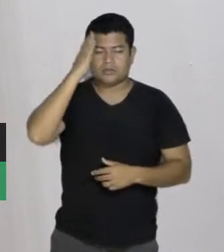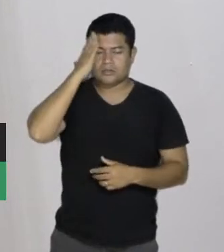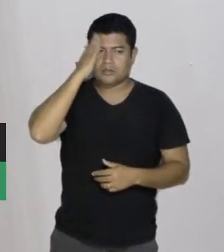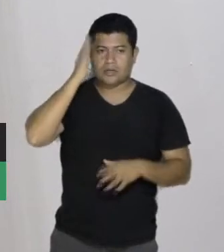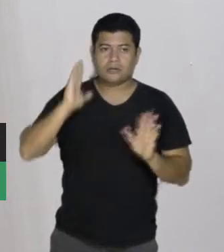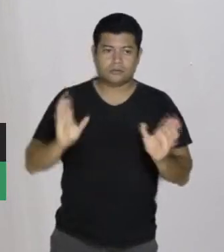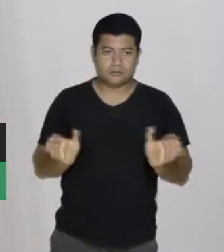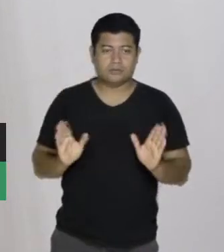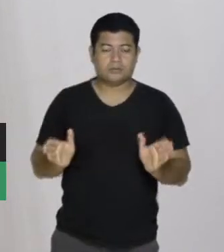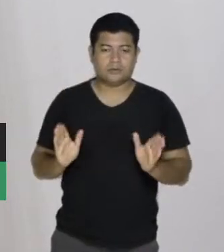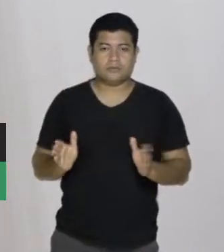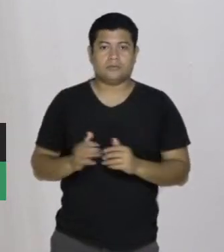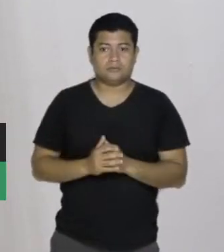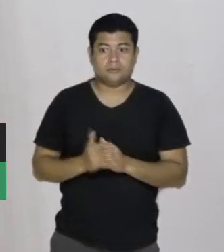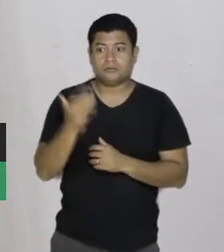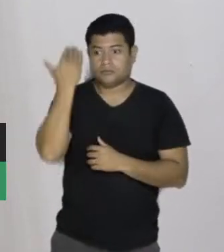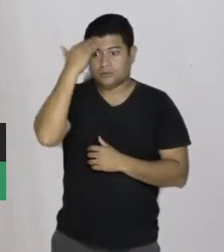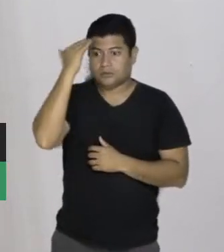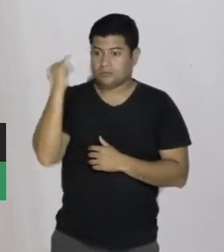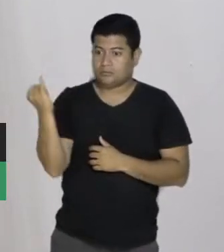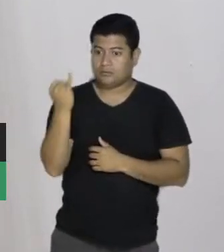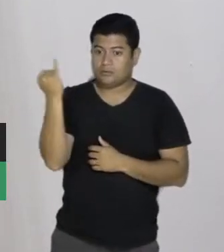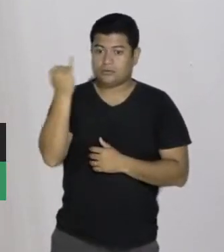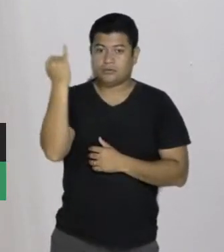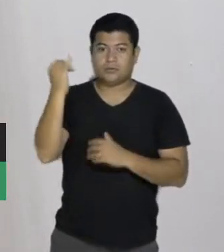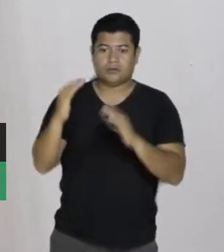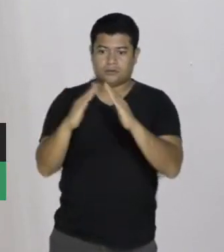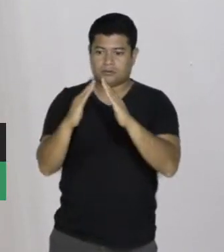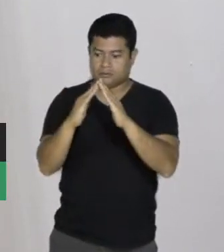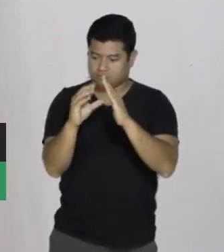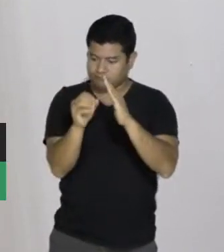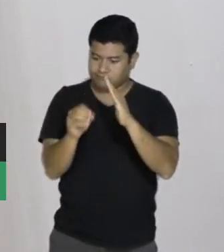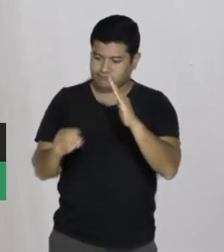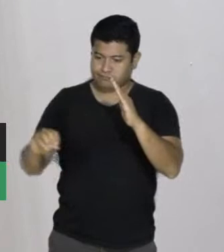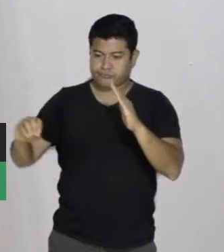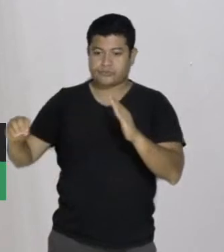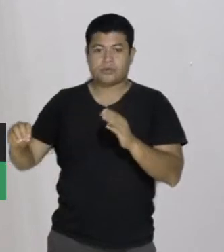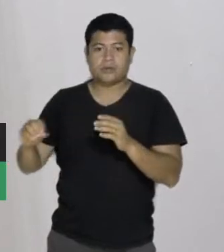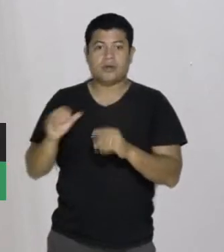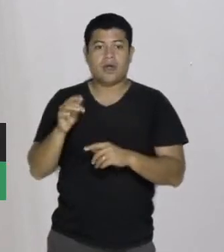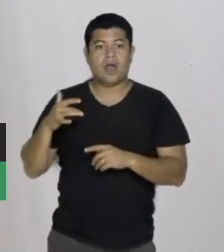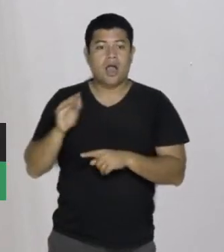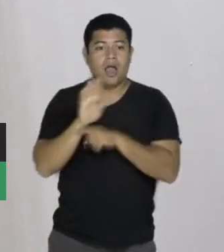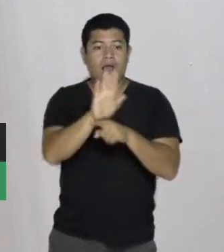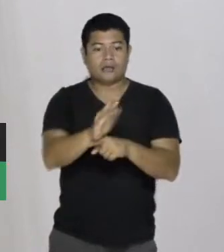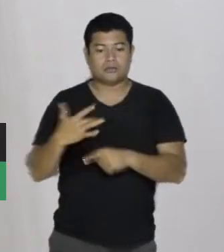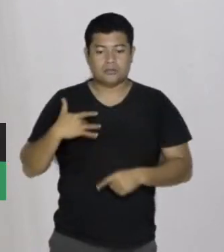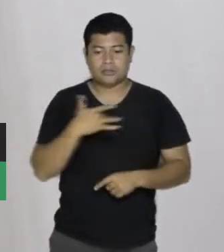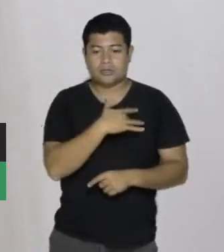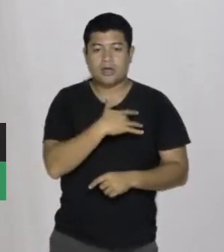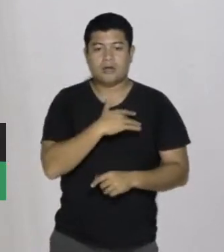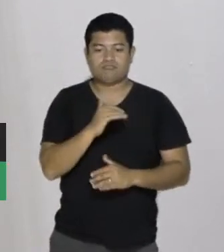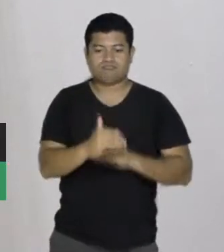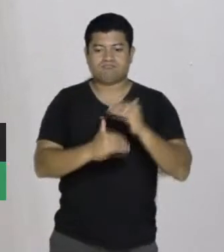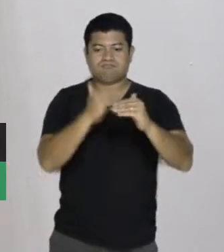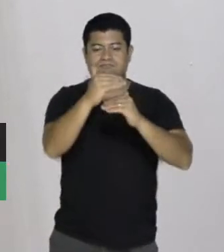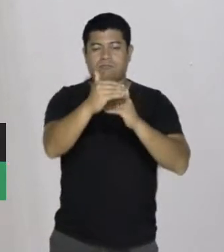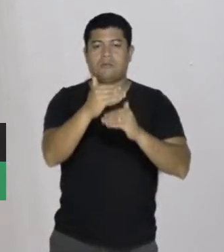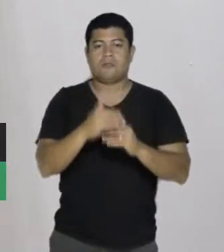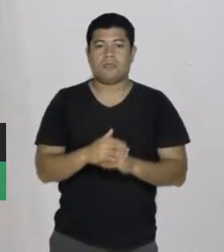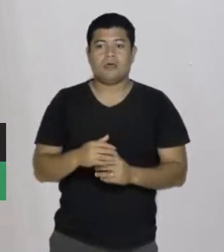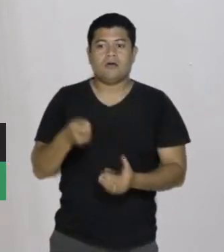quão importante é a questão do saneamento básico para a saúde pública e vai cobrar isso dos seus